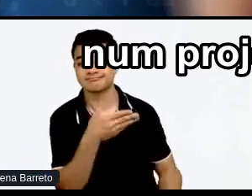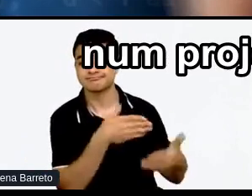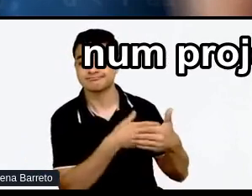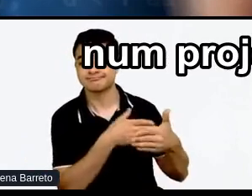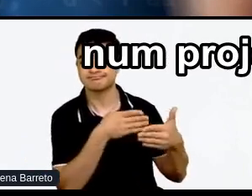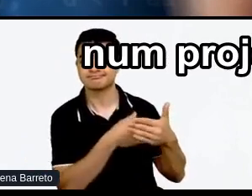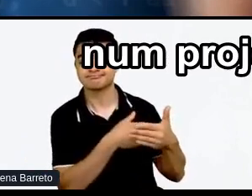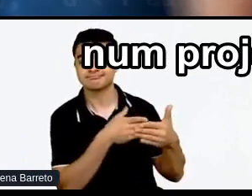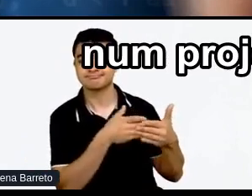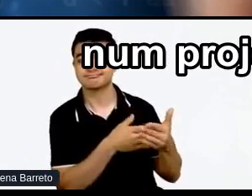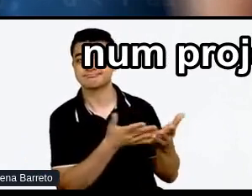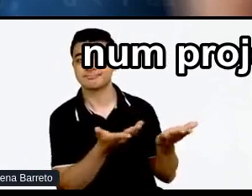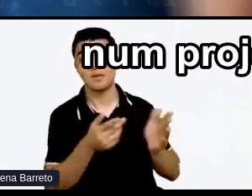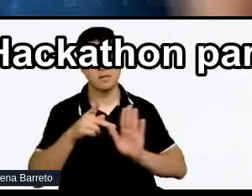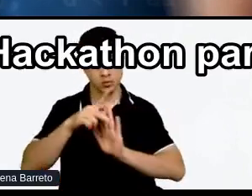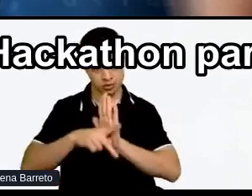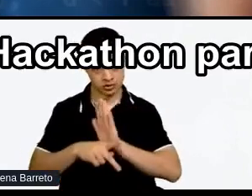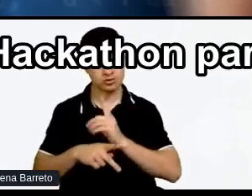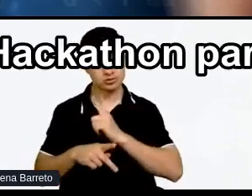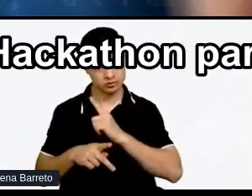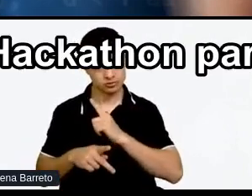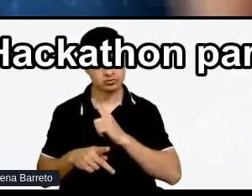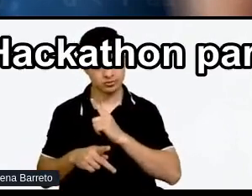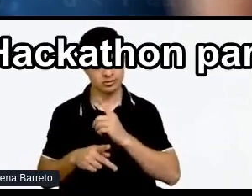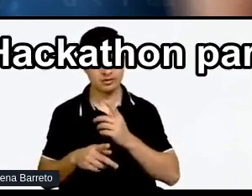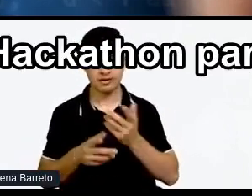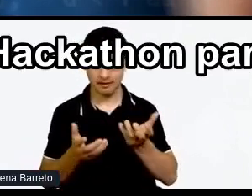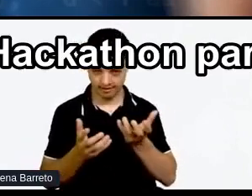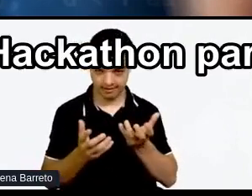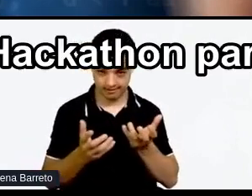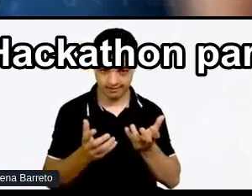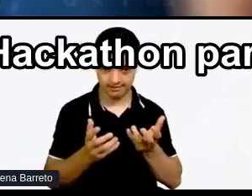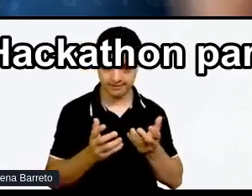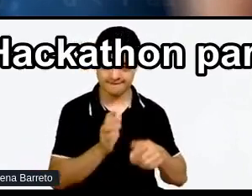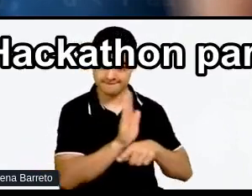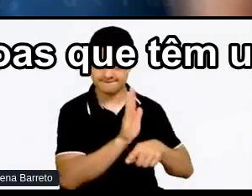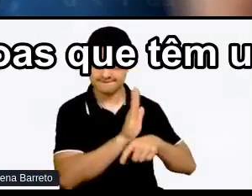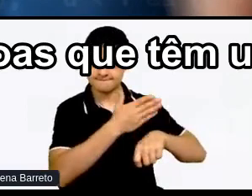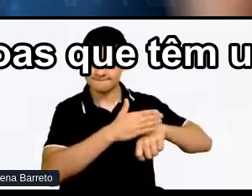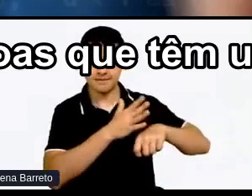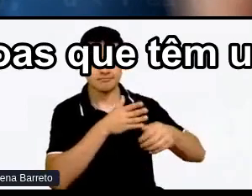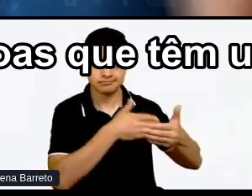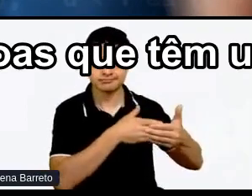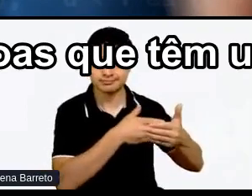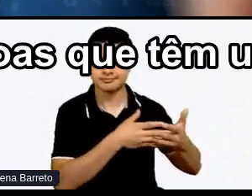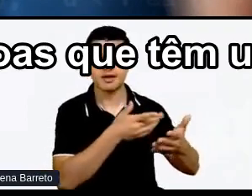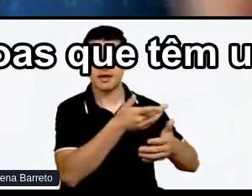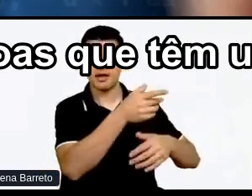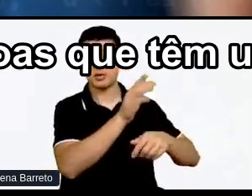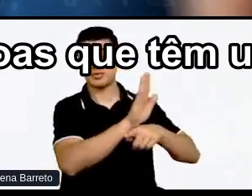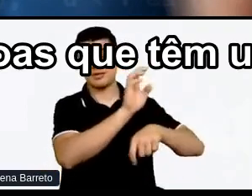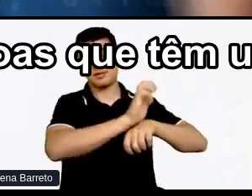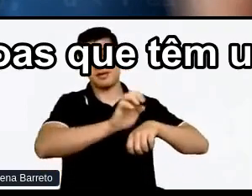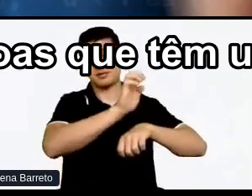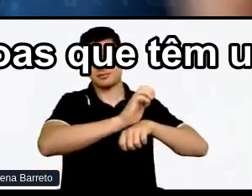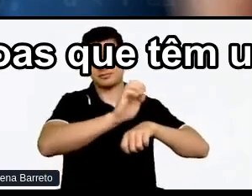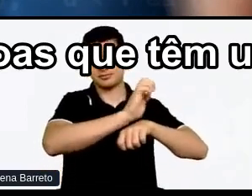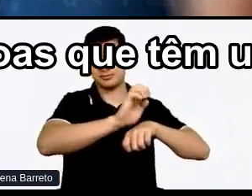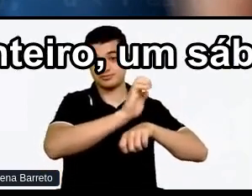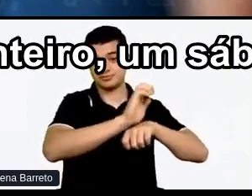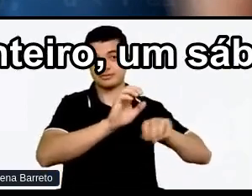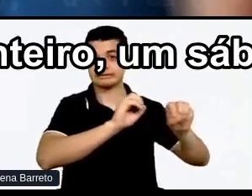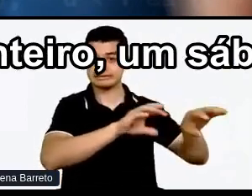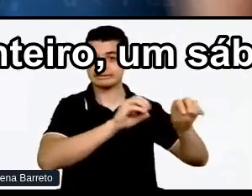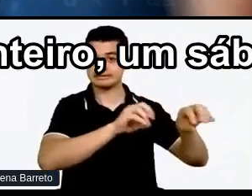num projeto social. A gente faz um hackathon, né, para programa de estágio, para pessoas que têm uma formação